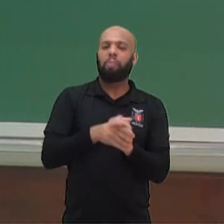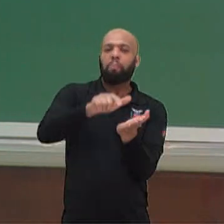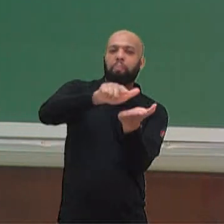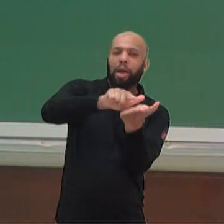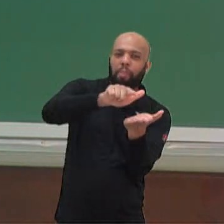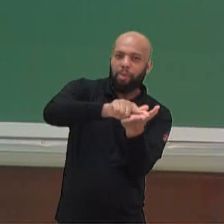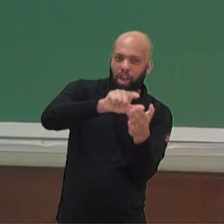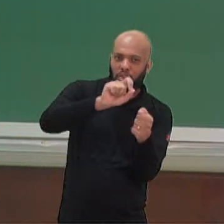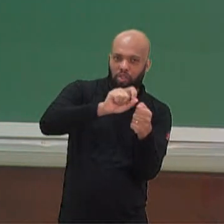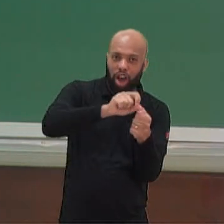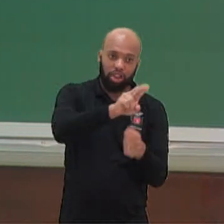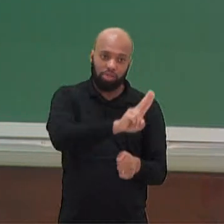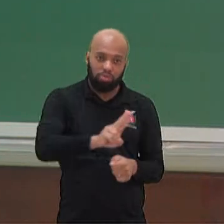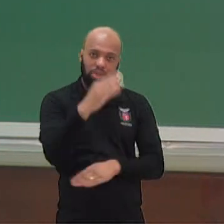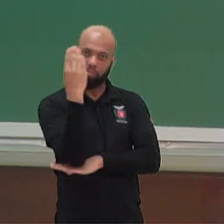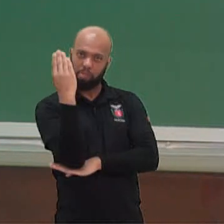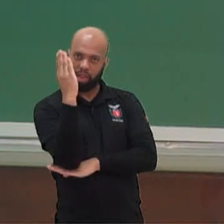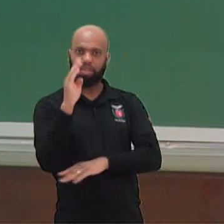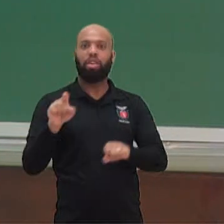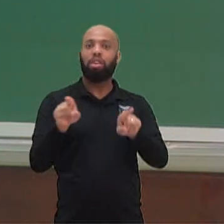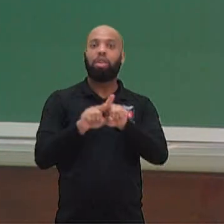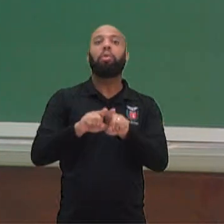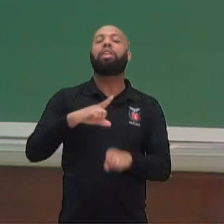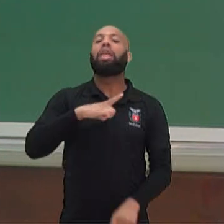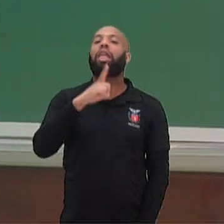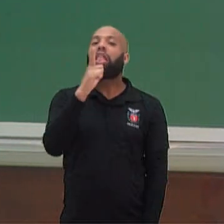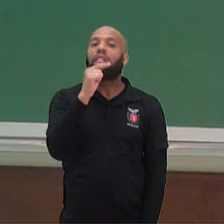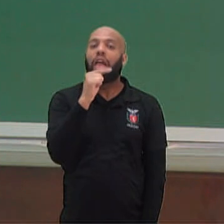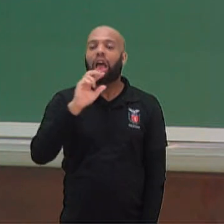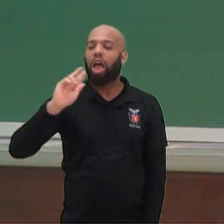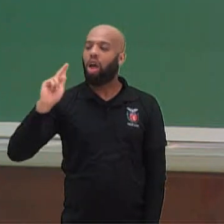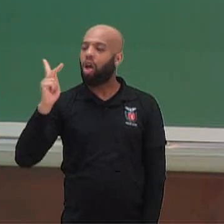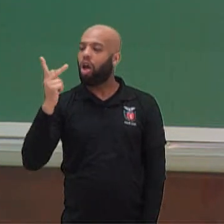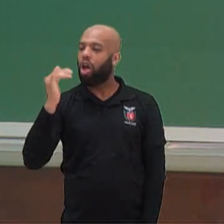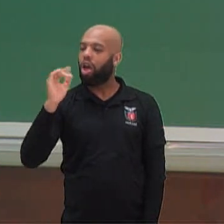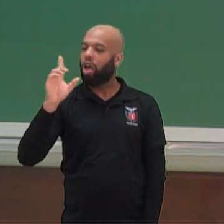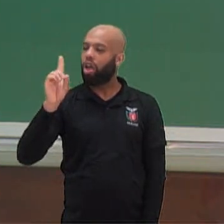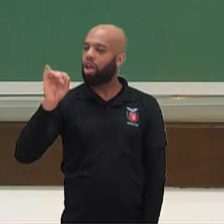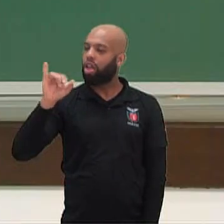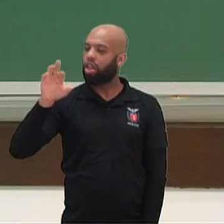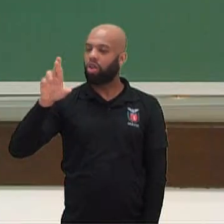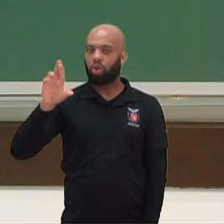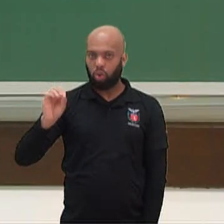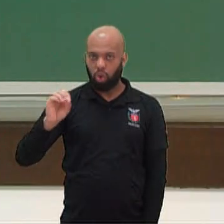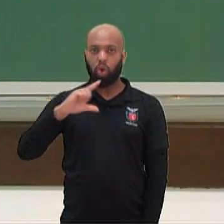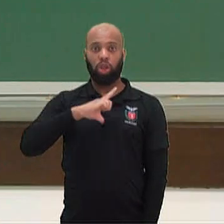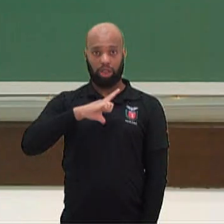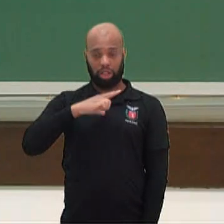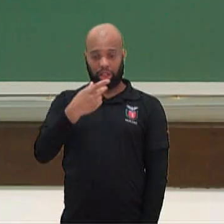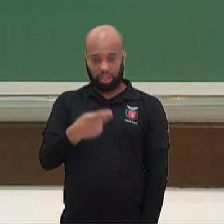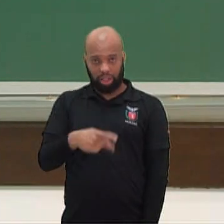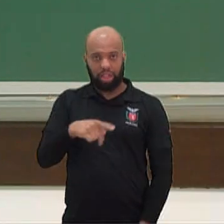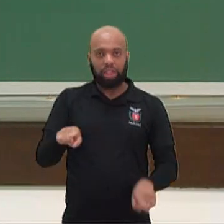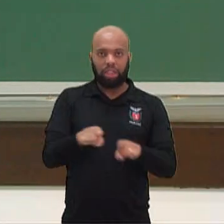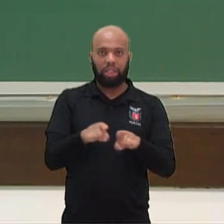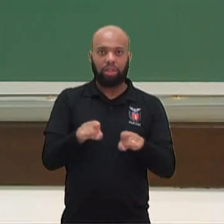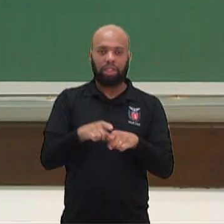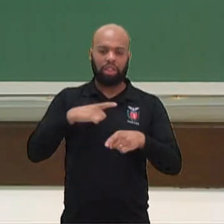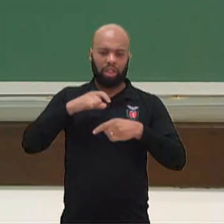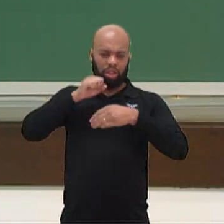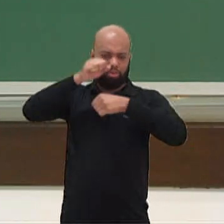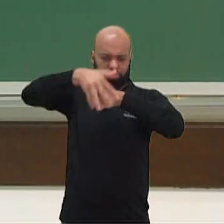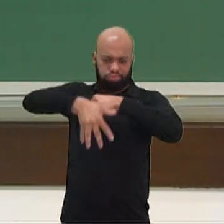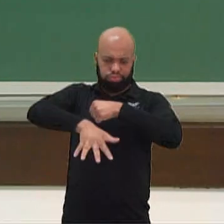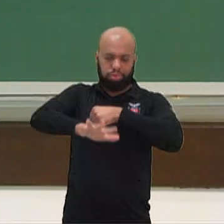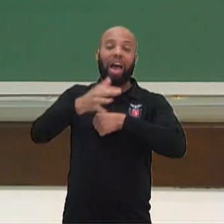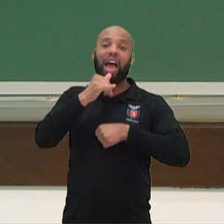questão hídrica, dos recursos naturais hídricos. Então, você lembra que nós temos lá a usina binacional de Itaipu. Ela é binacional